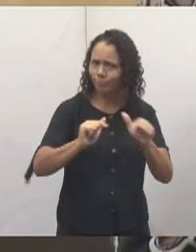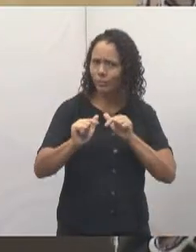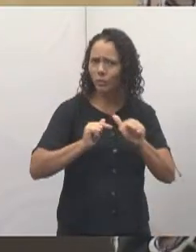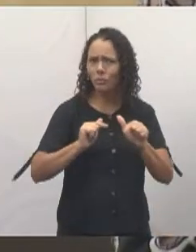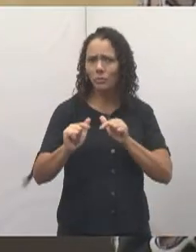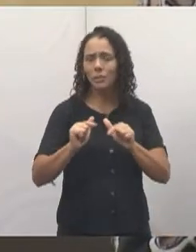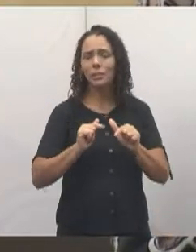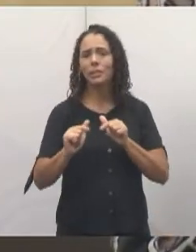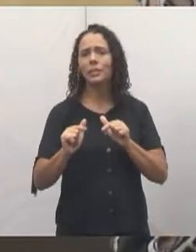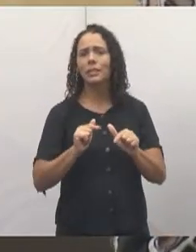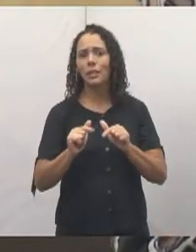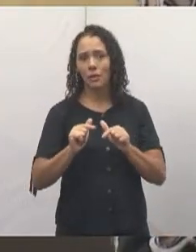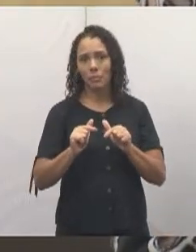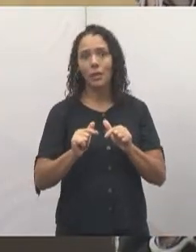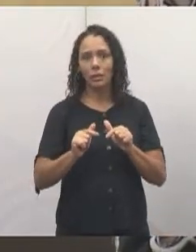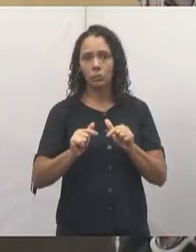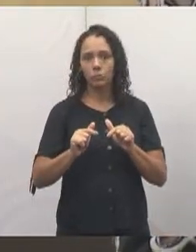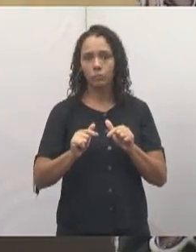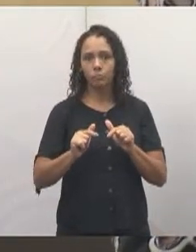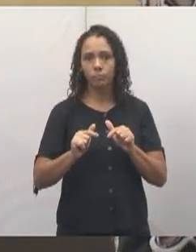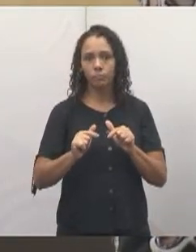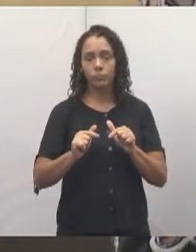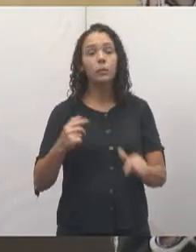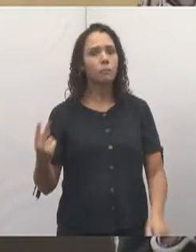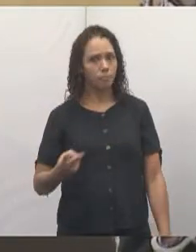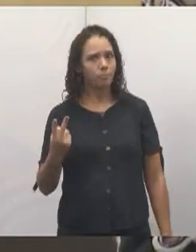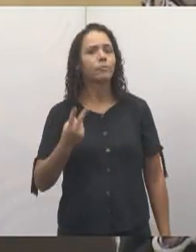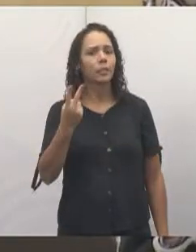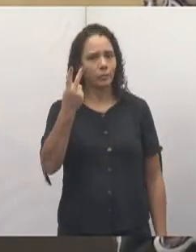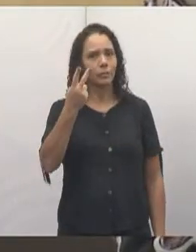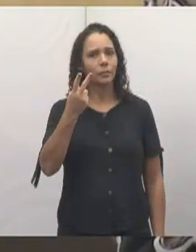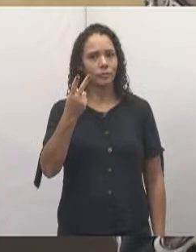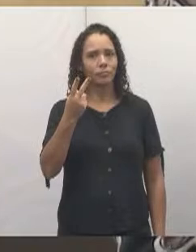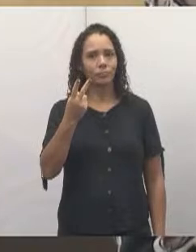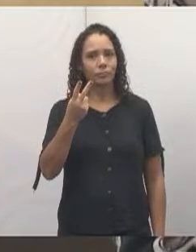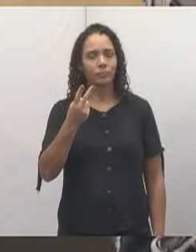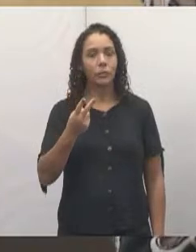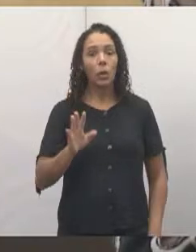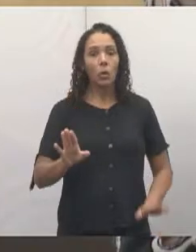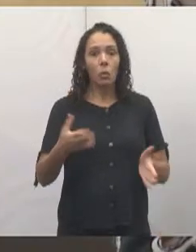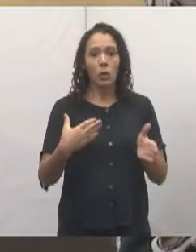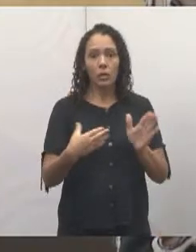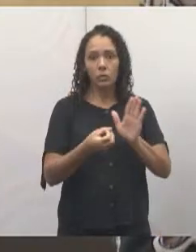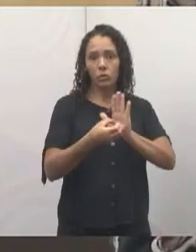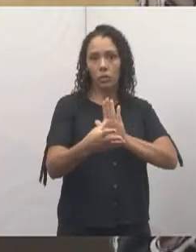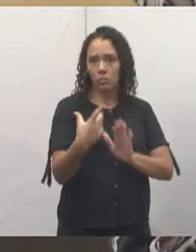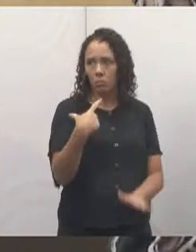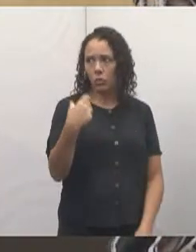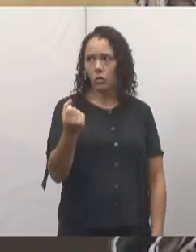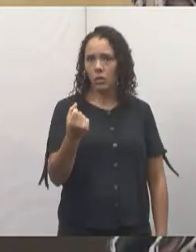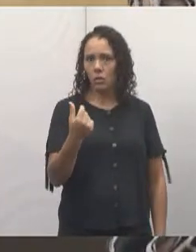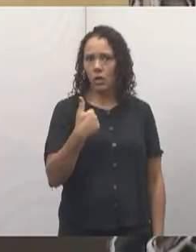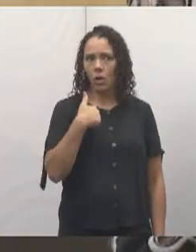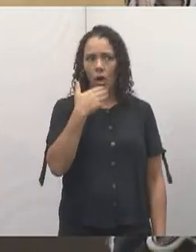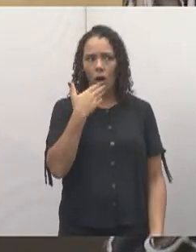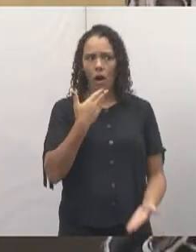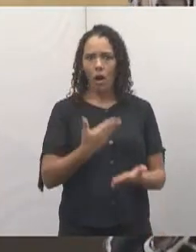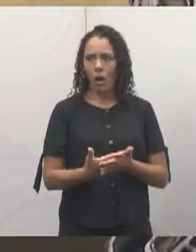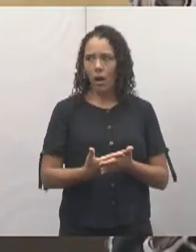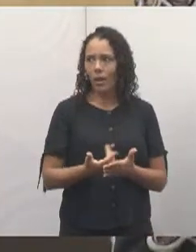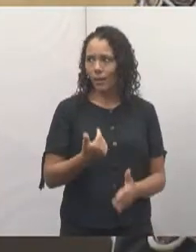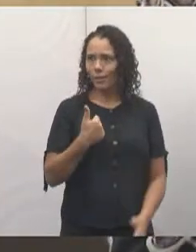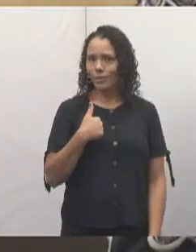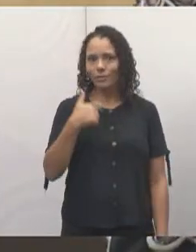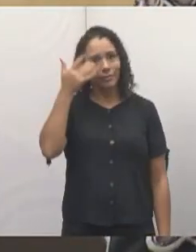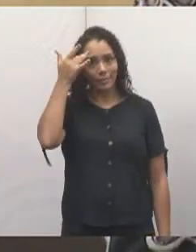em tese, é um trabalho reconhecido. Na verdade é isso, alguém te indicou, eu fiquei super surpresa. Nossa, eu falei, nossa, mas alguém me indicou, eu não